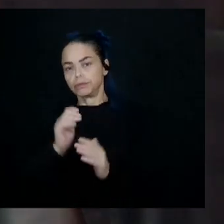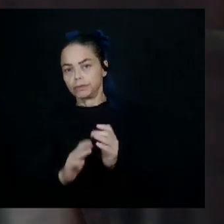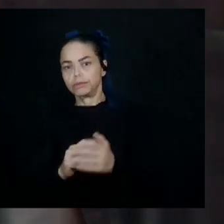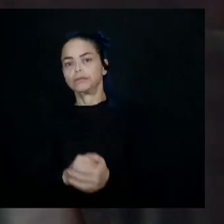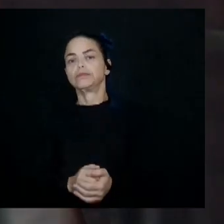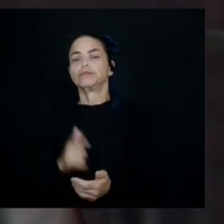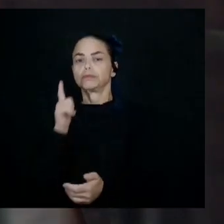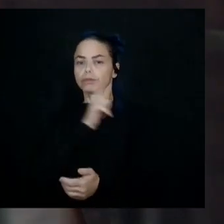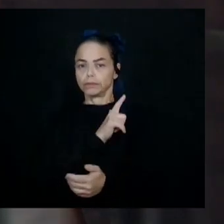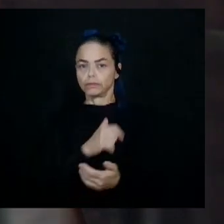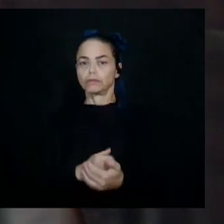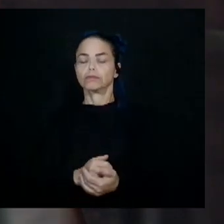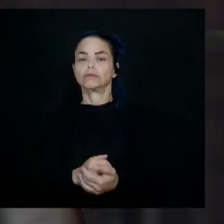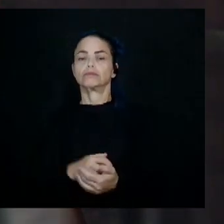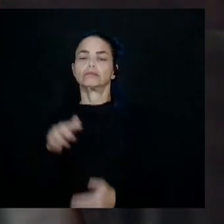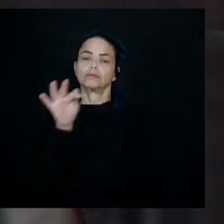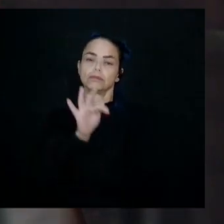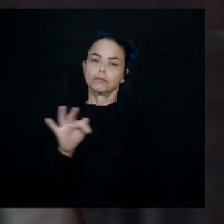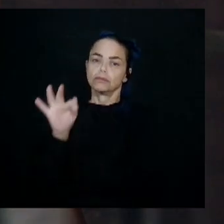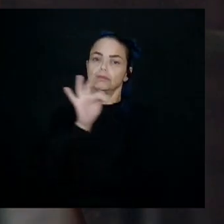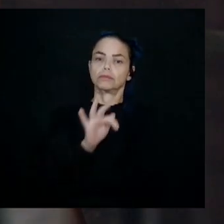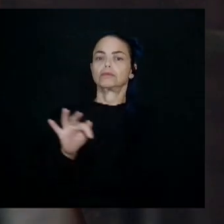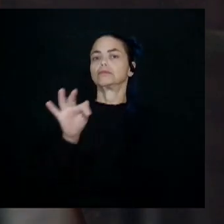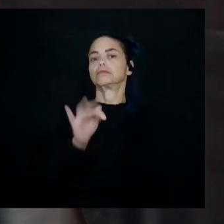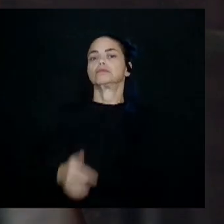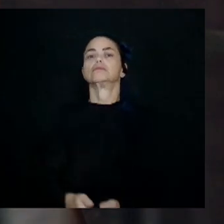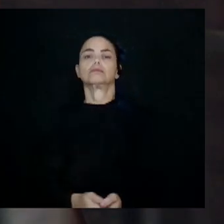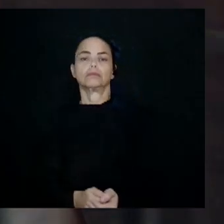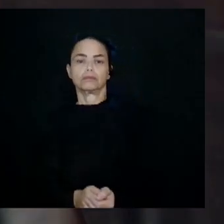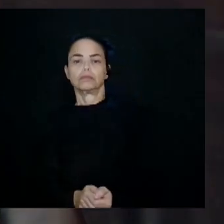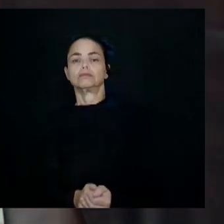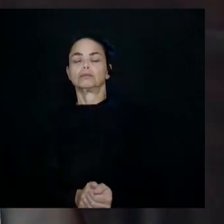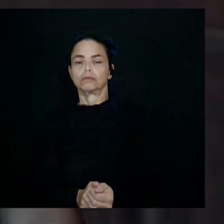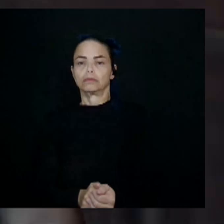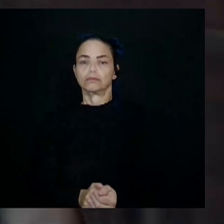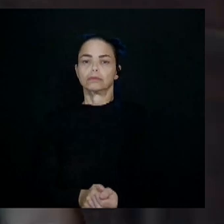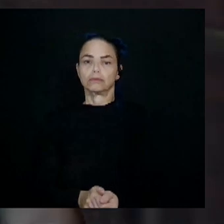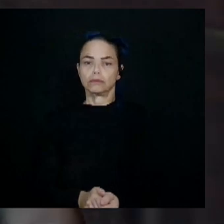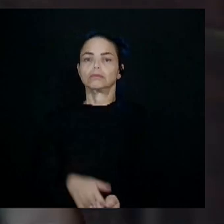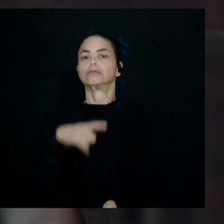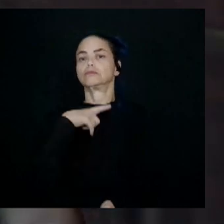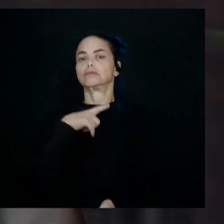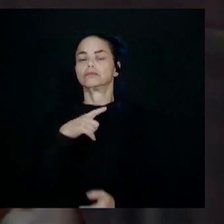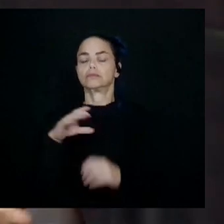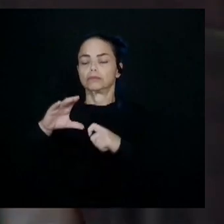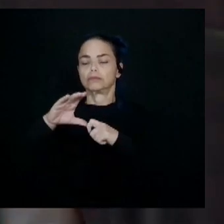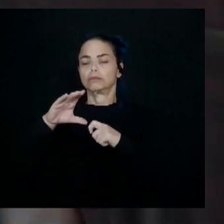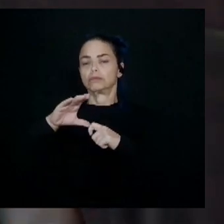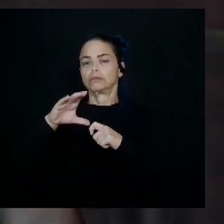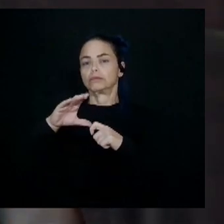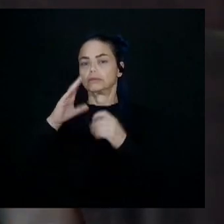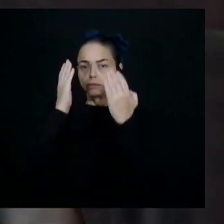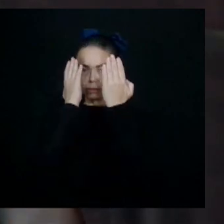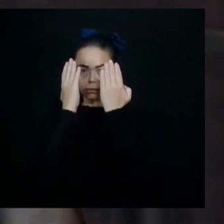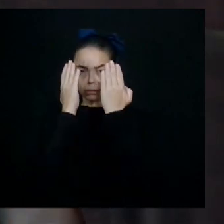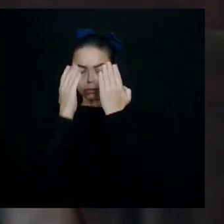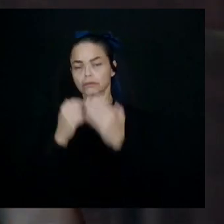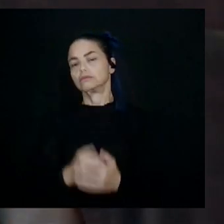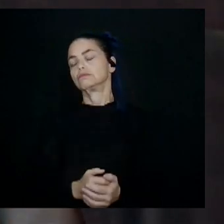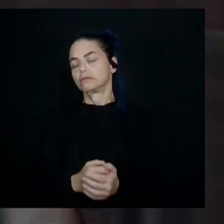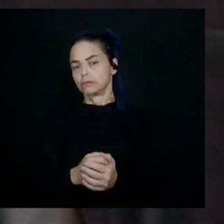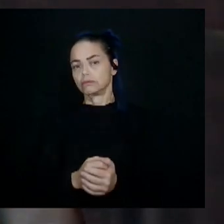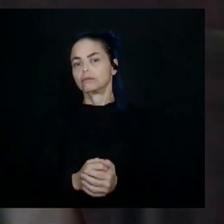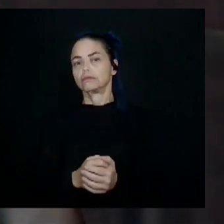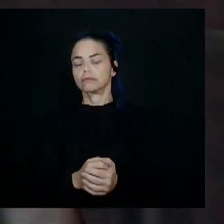As faculdades, por exemplo, as faculdades tem as clínicas de psicologia, exato. não é? Ou mesmo, Sim. talvez as